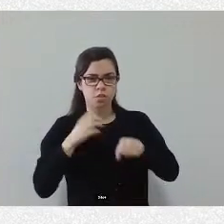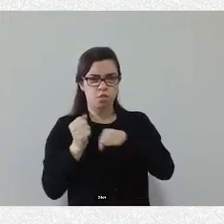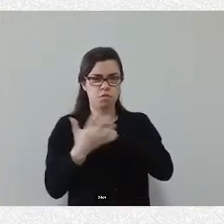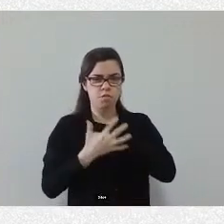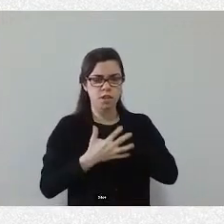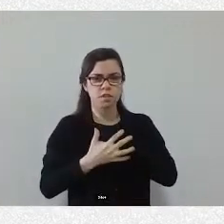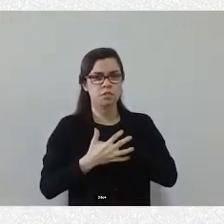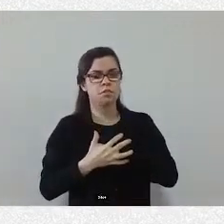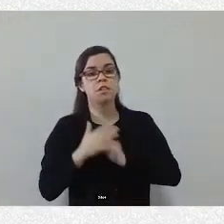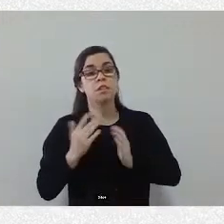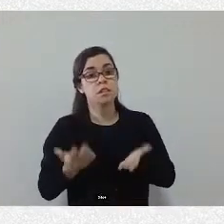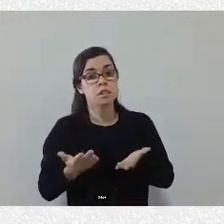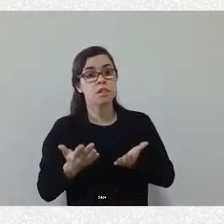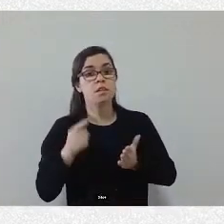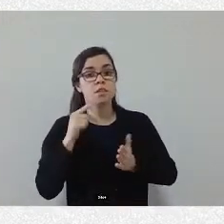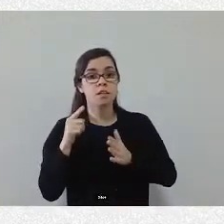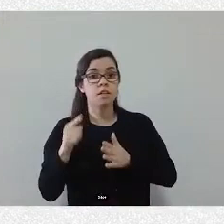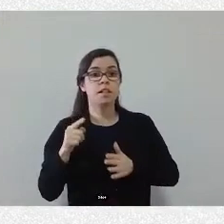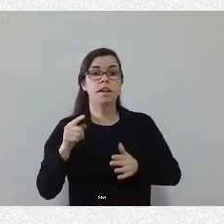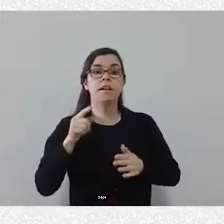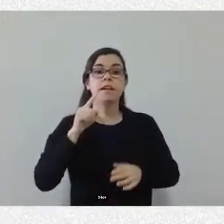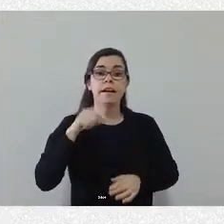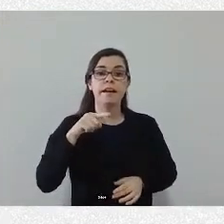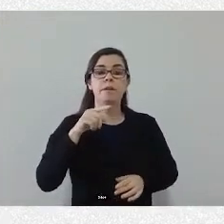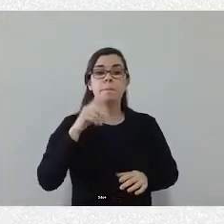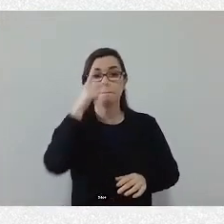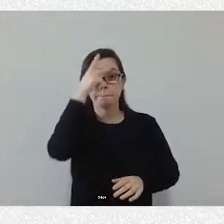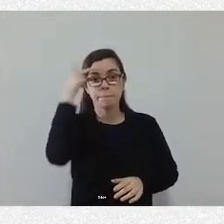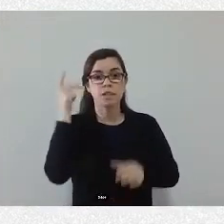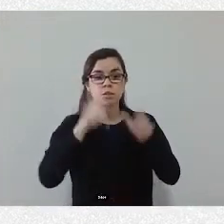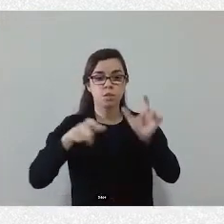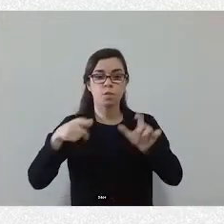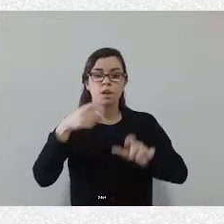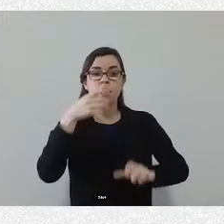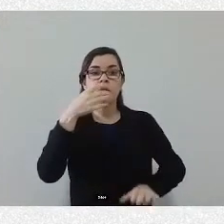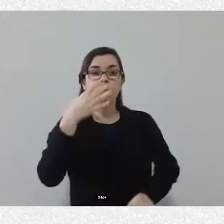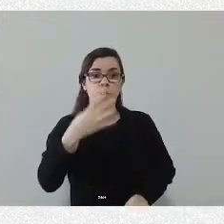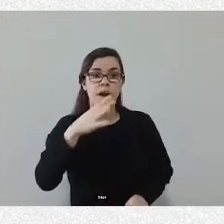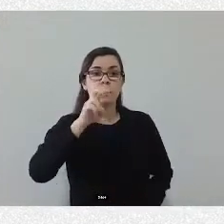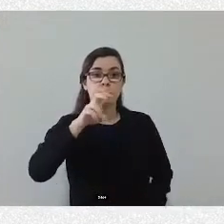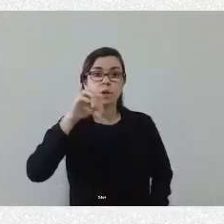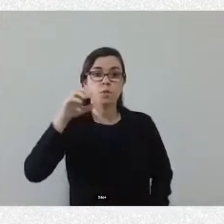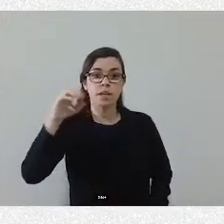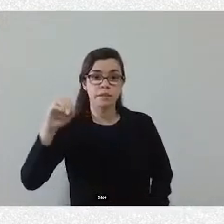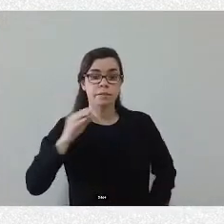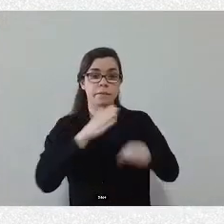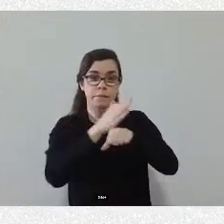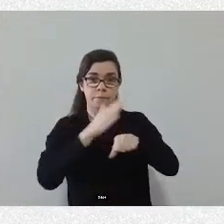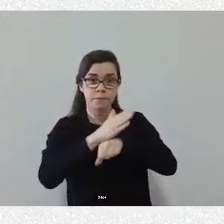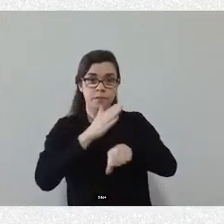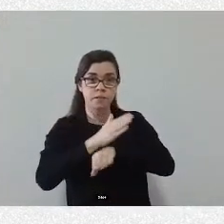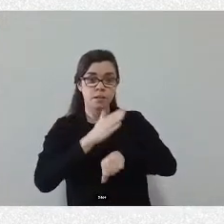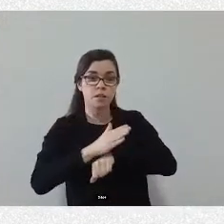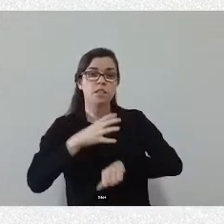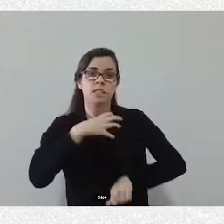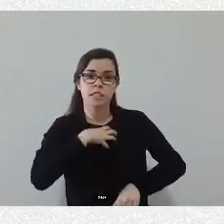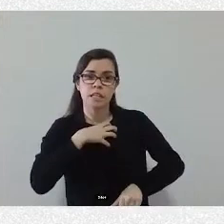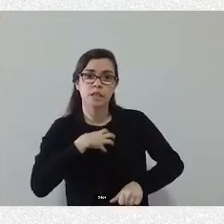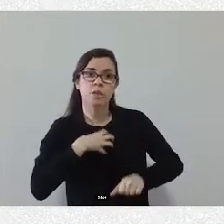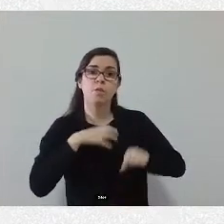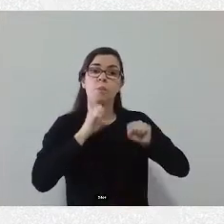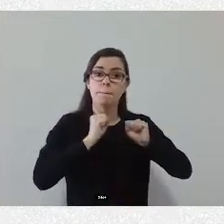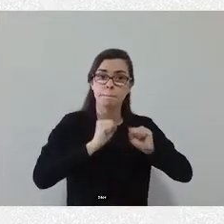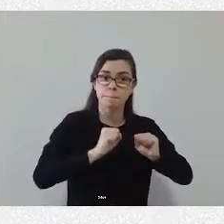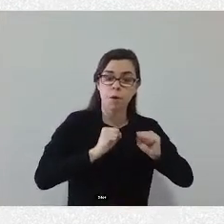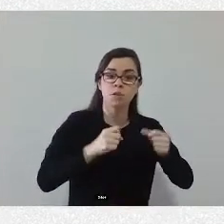de tamanho amostral do estudo, são cerca de 4.500 participantes com sintomas que pode ser de Covid ou pode ser